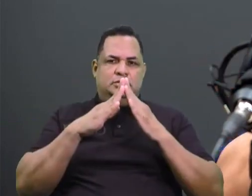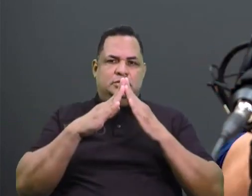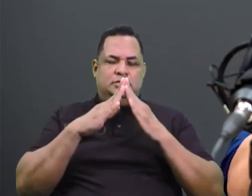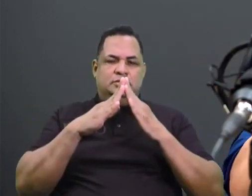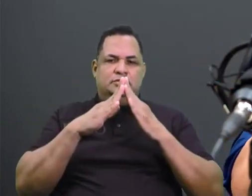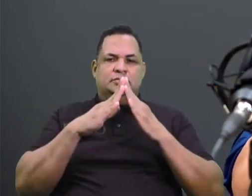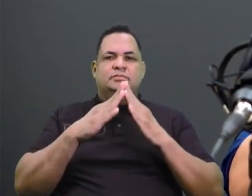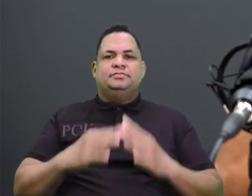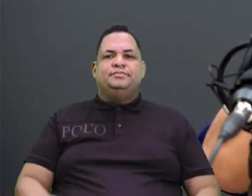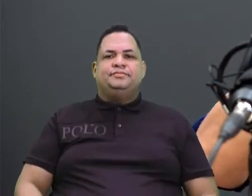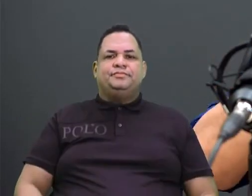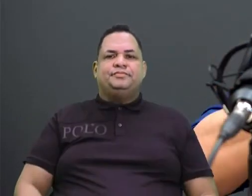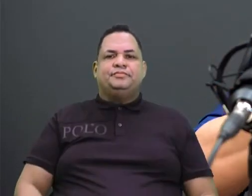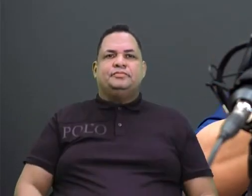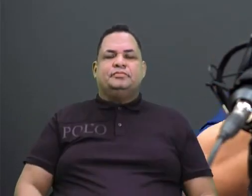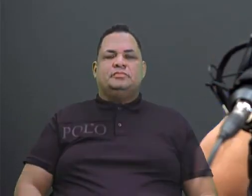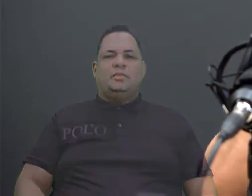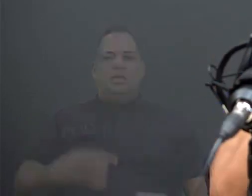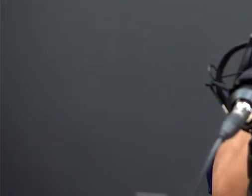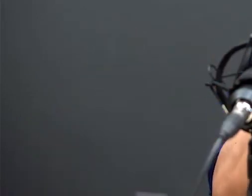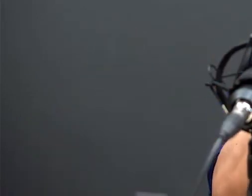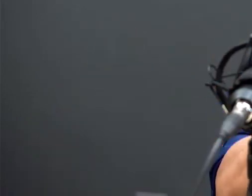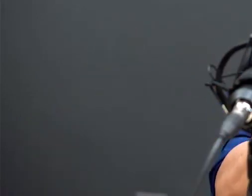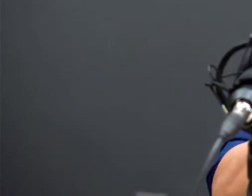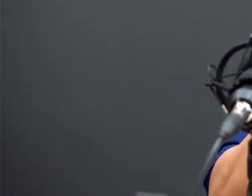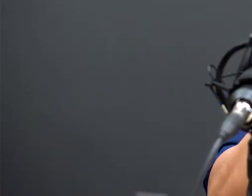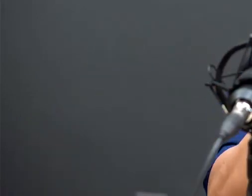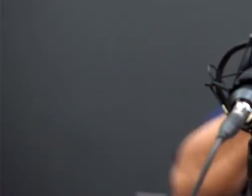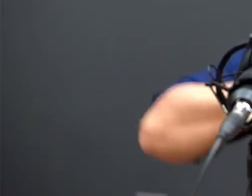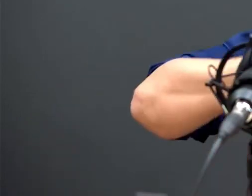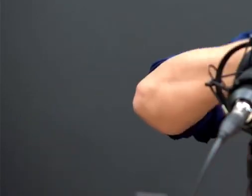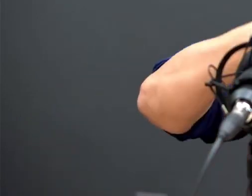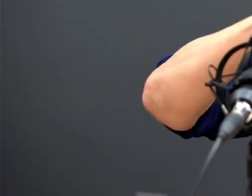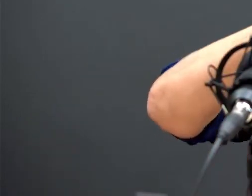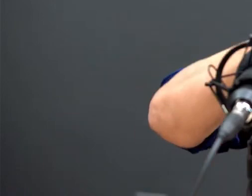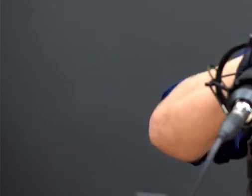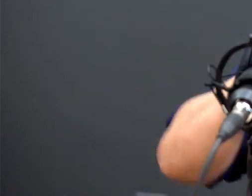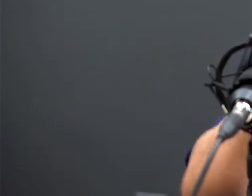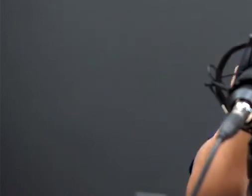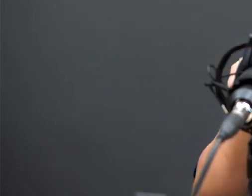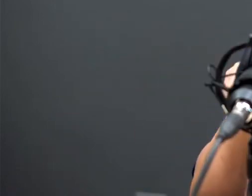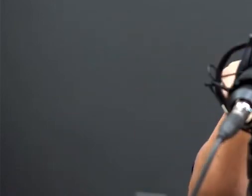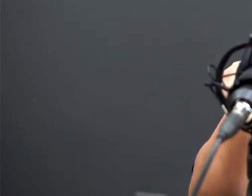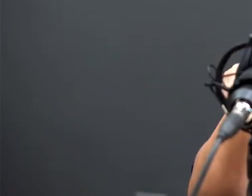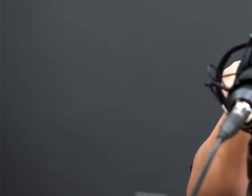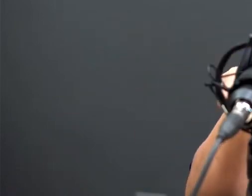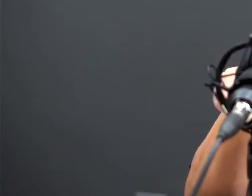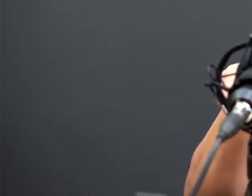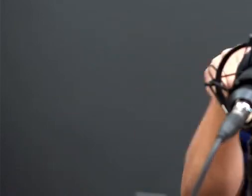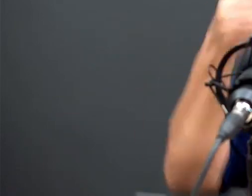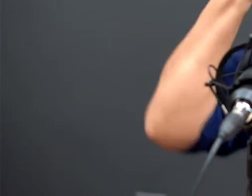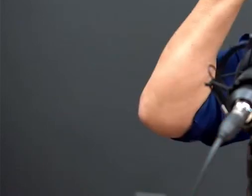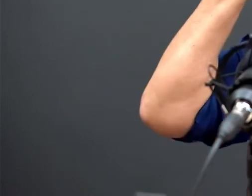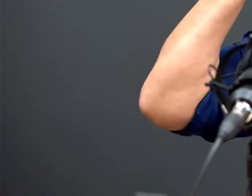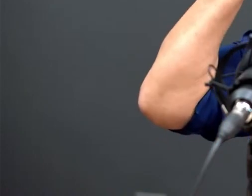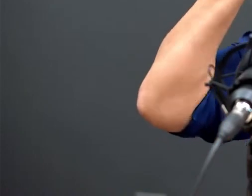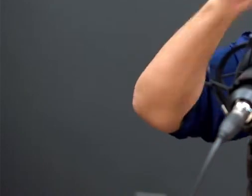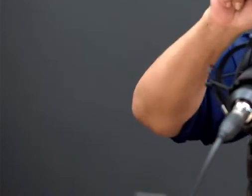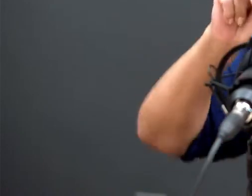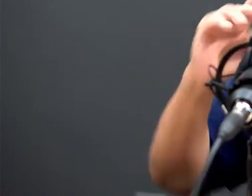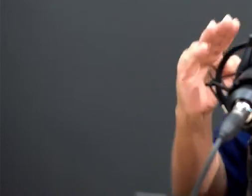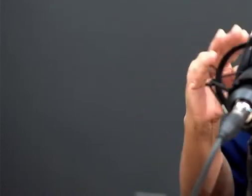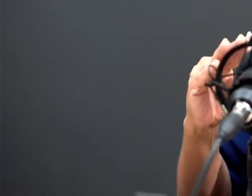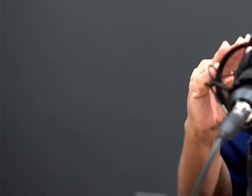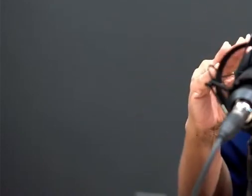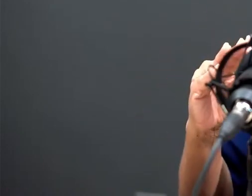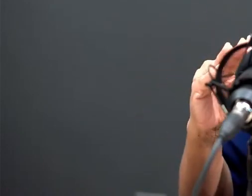Aí vai eu, verbo, vou, a posição aqui,